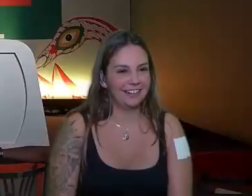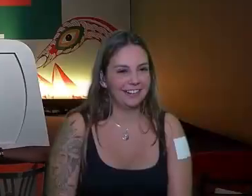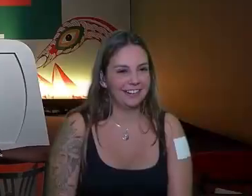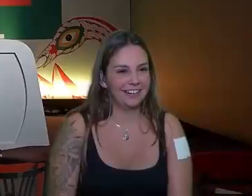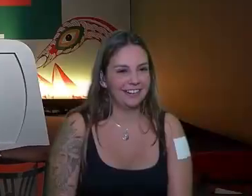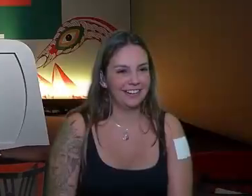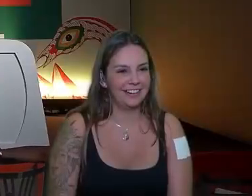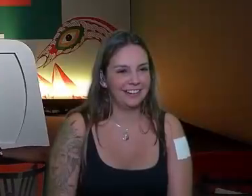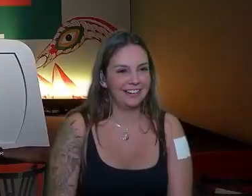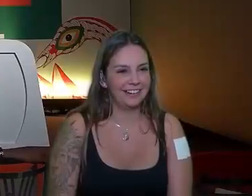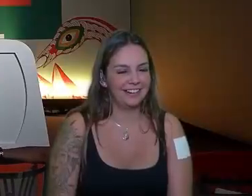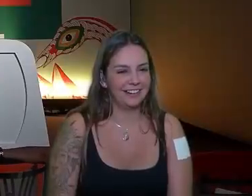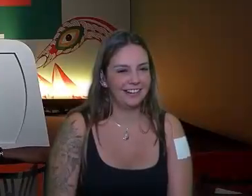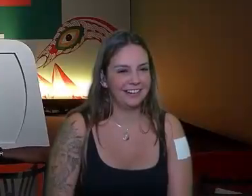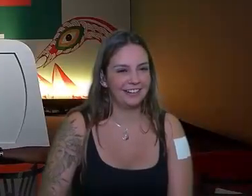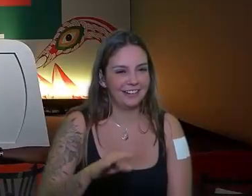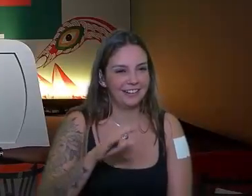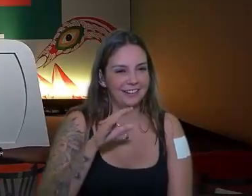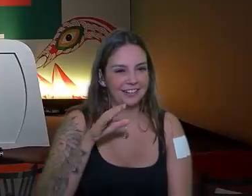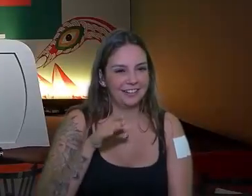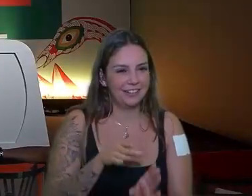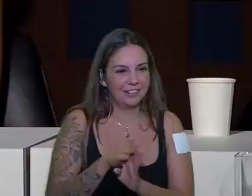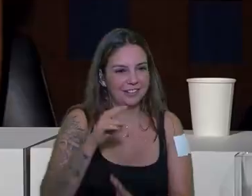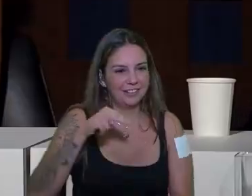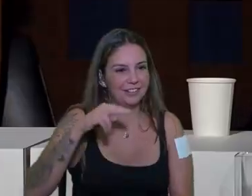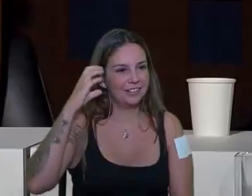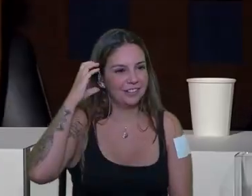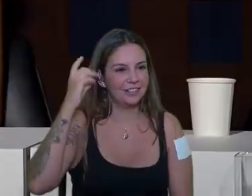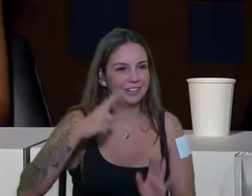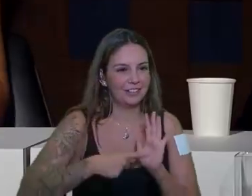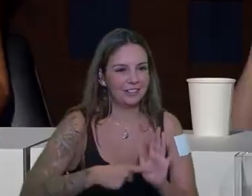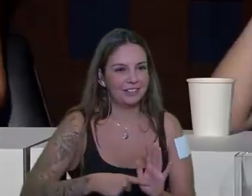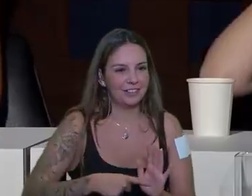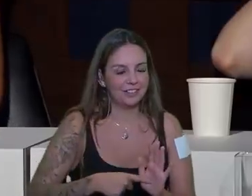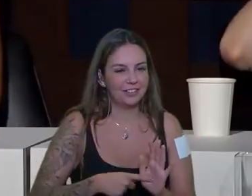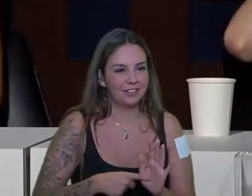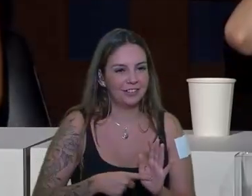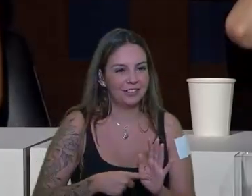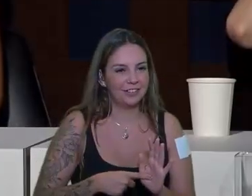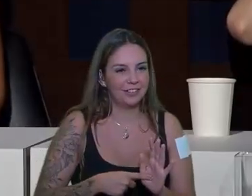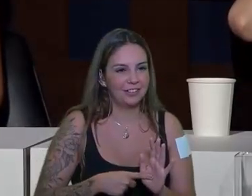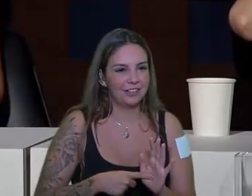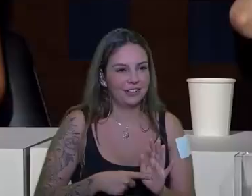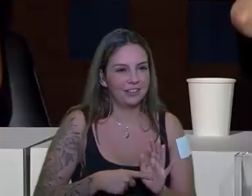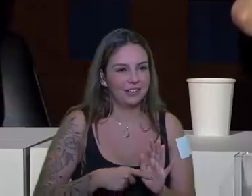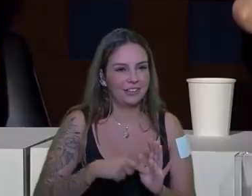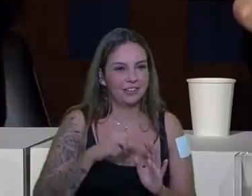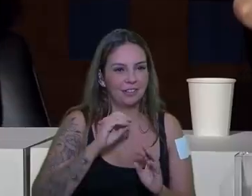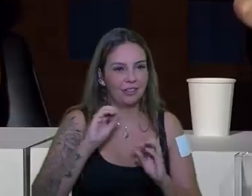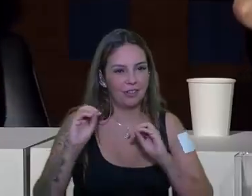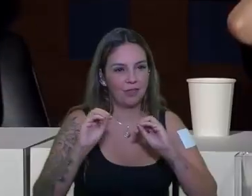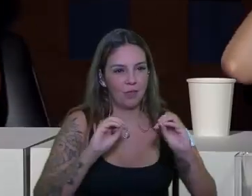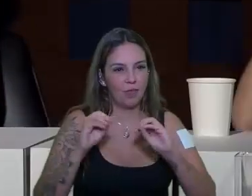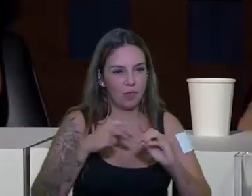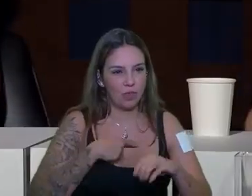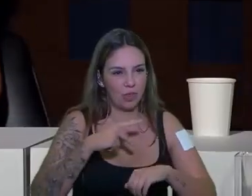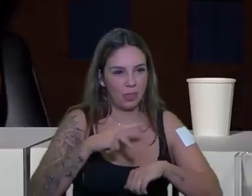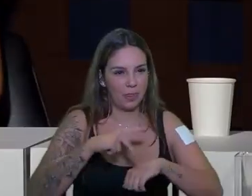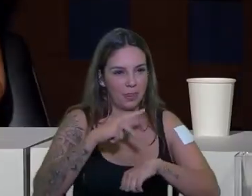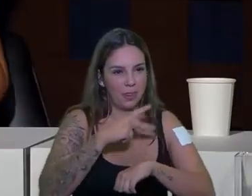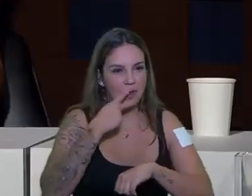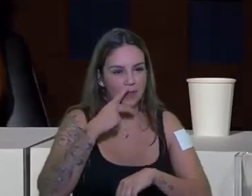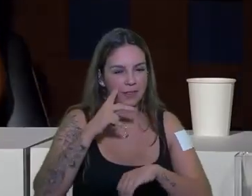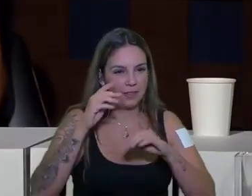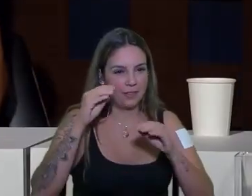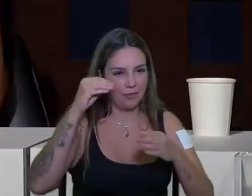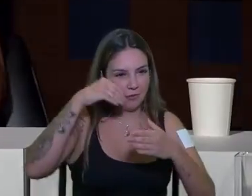lá contando. Conselho de classe da Rádio Novelo apresenta, que ele vai, o Vitor Bradalize vai dissecando a minha pedagogia, e ele